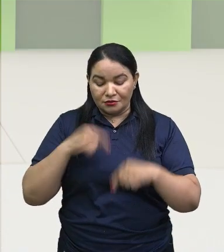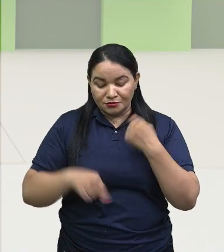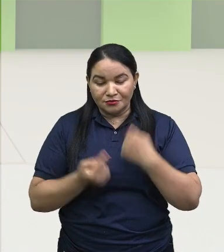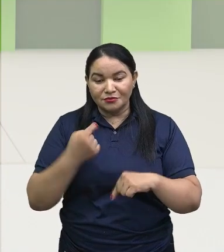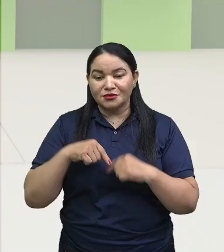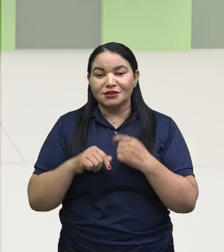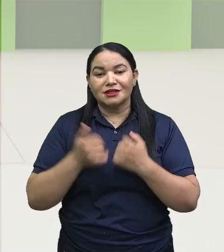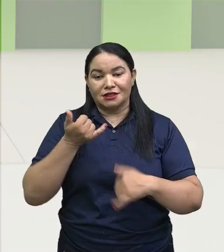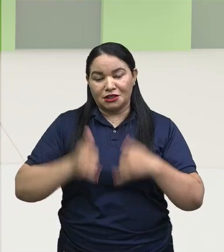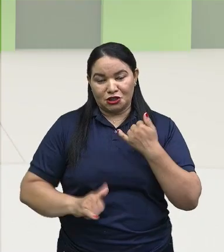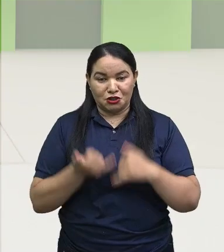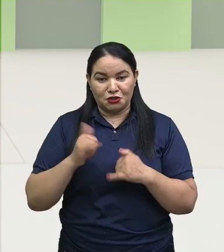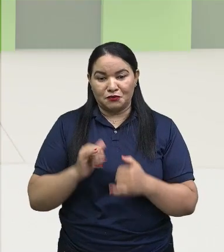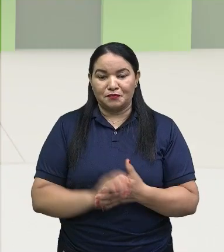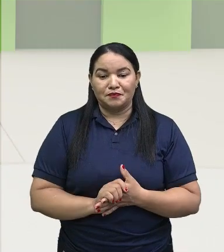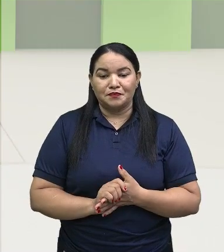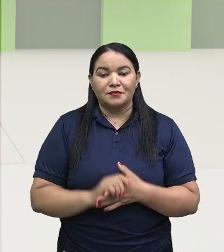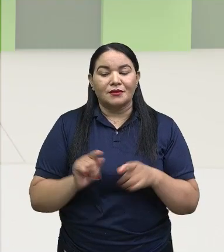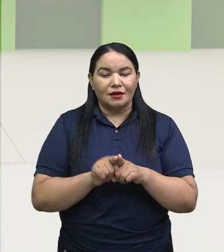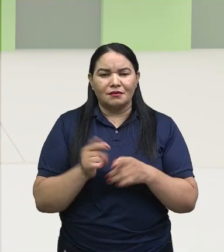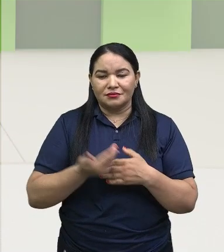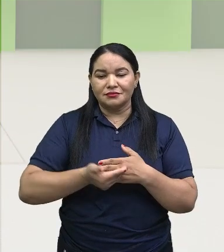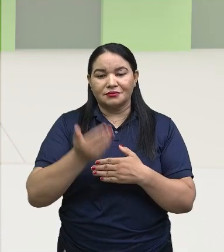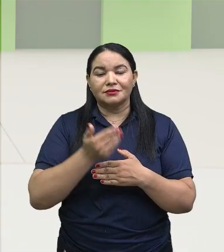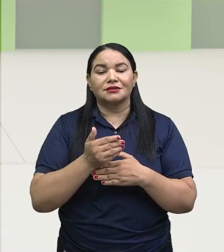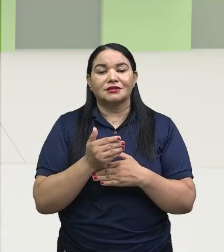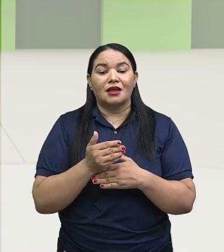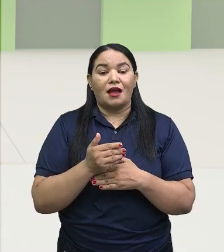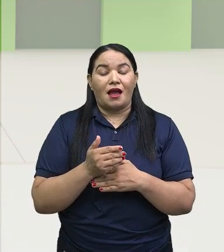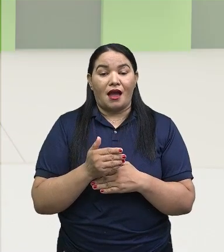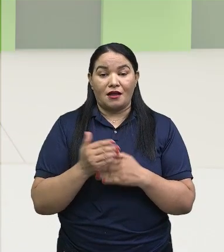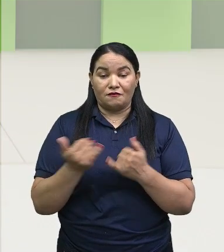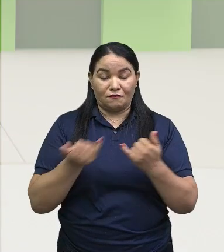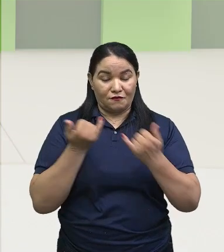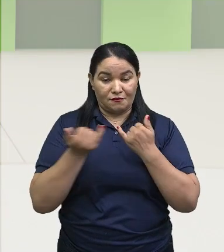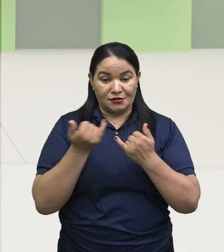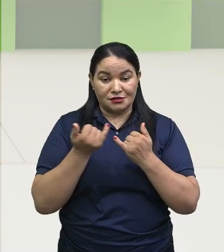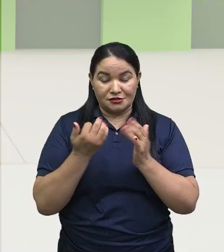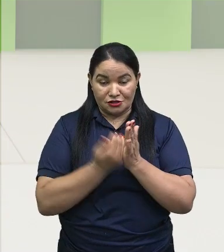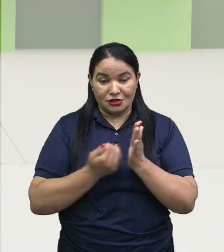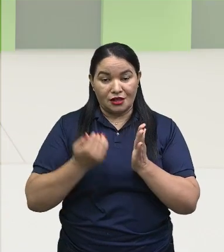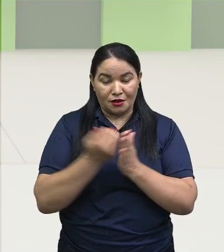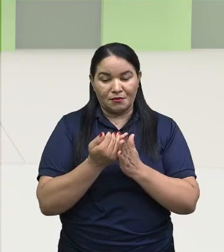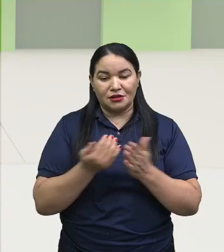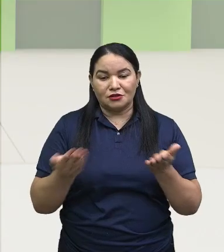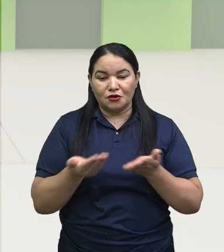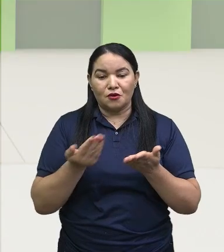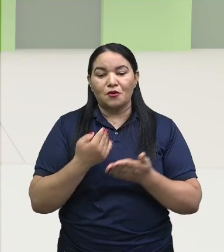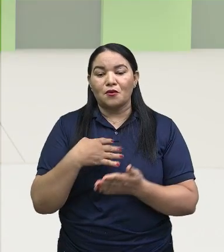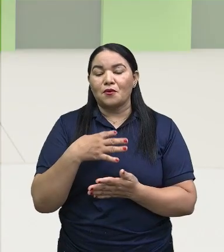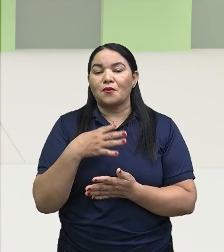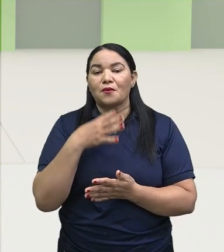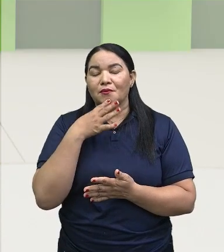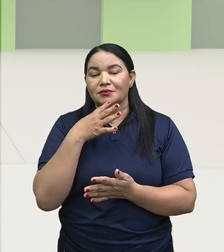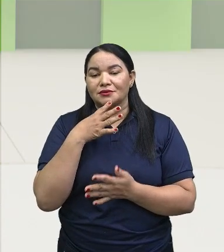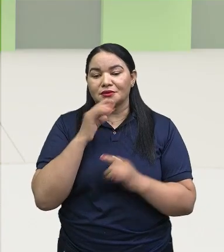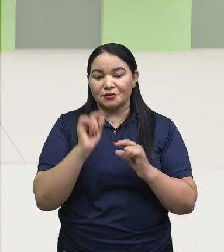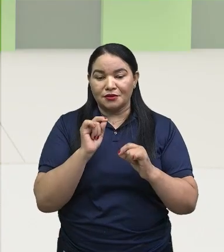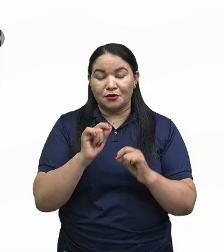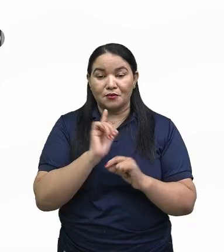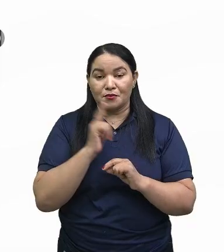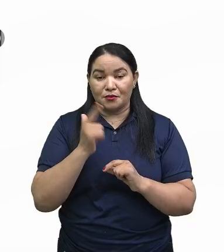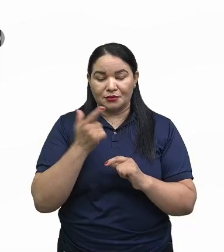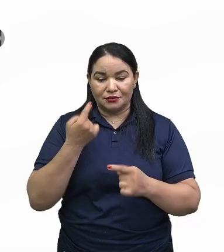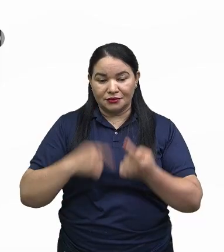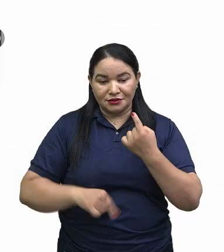bom? Na sequência, a gente vai observar aí mais informações, né, sobre... Agora a gente vai conhecer um outro sistema, que é o